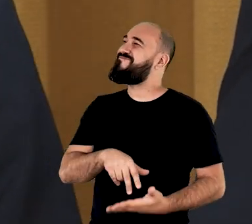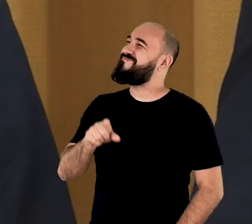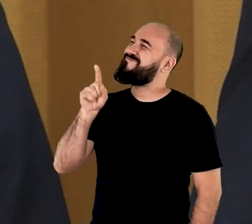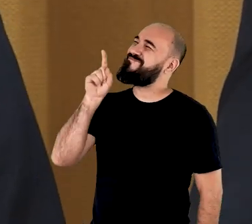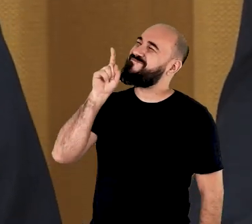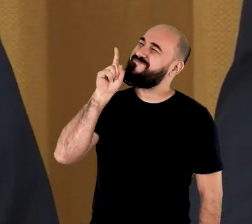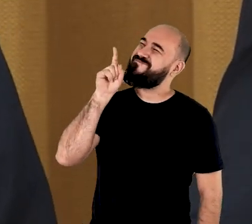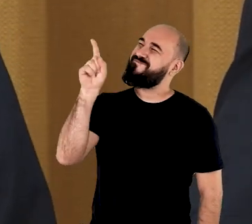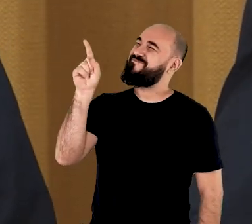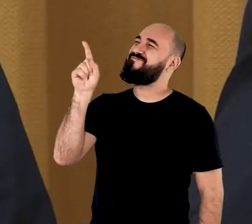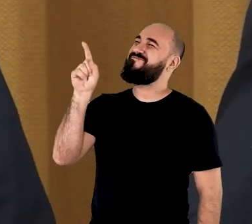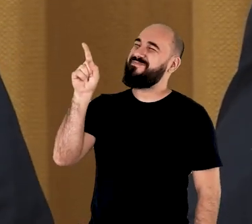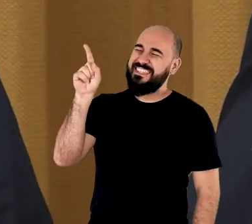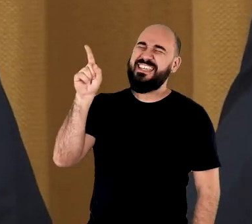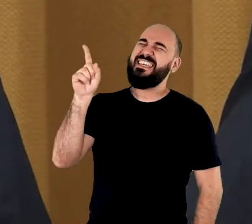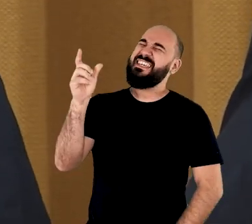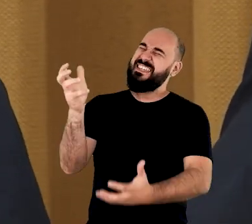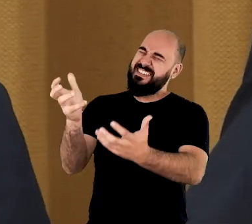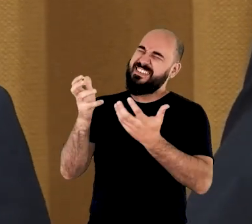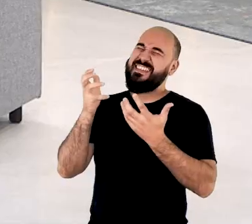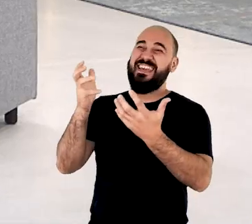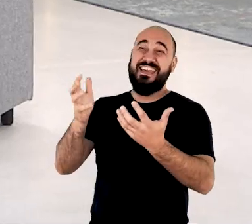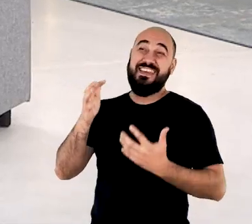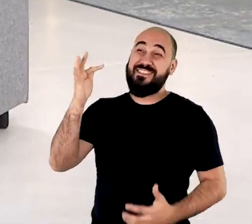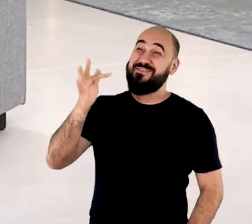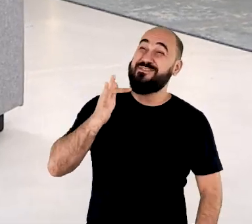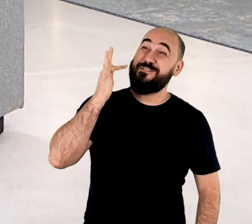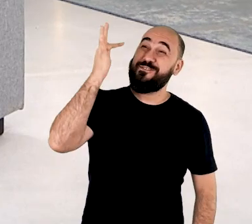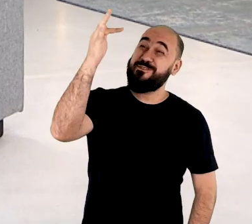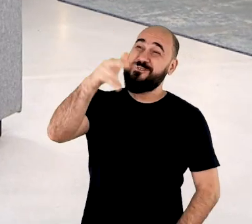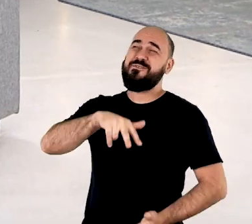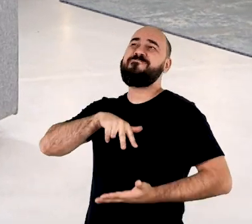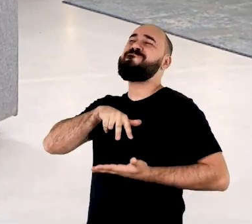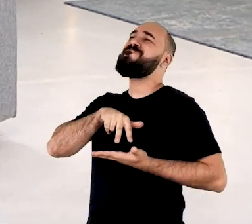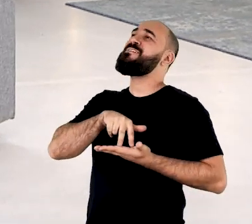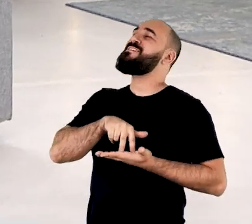Naquele dia eu quero estar em pé.